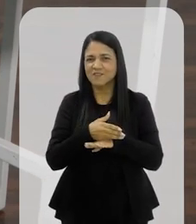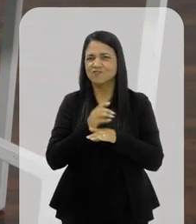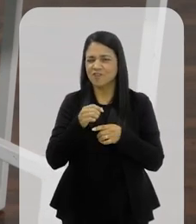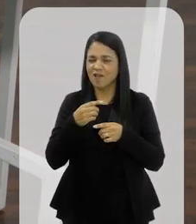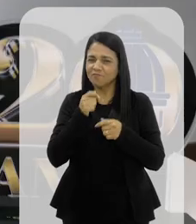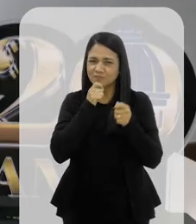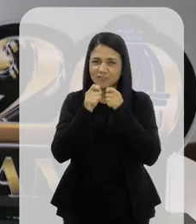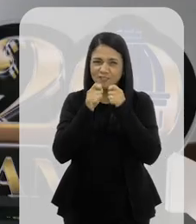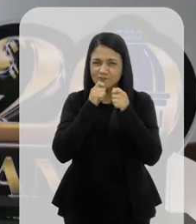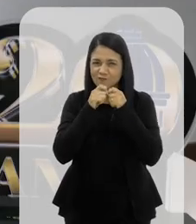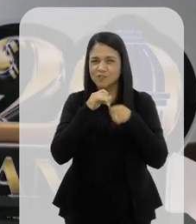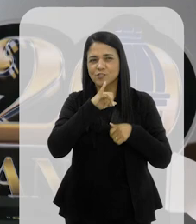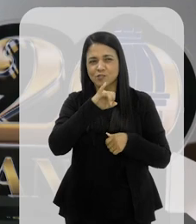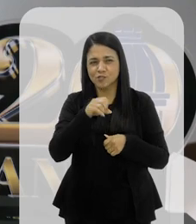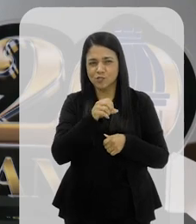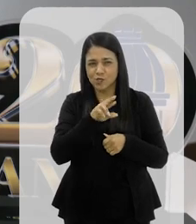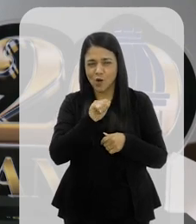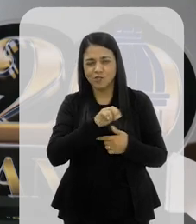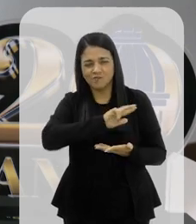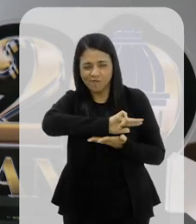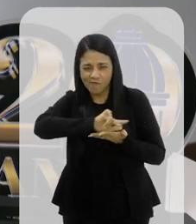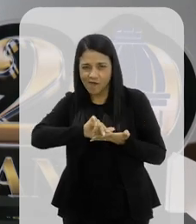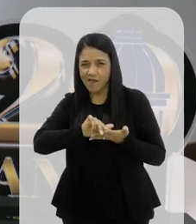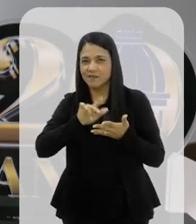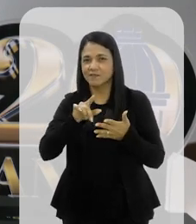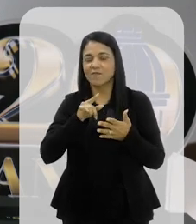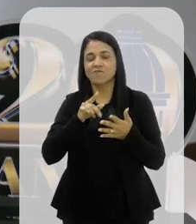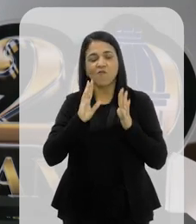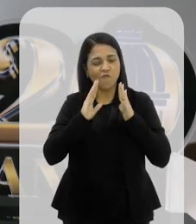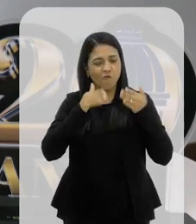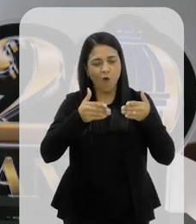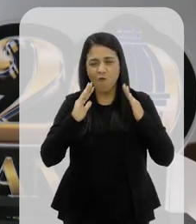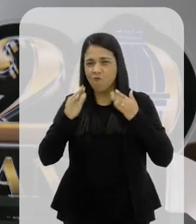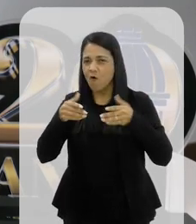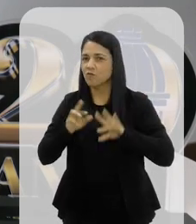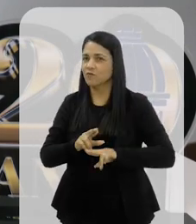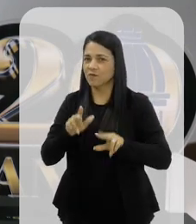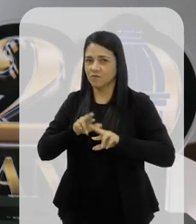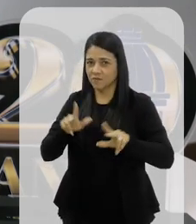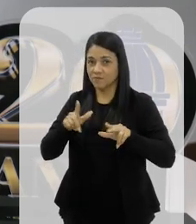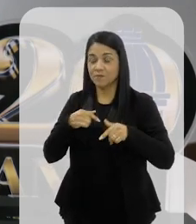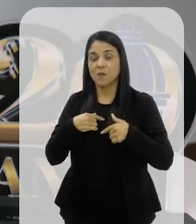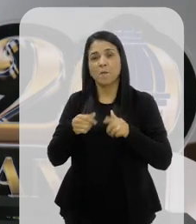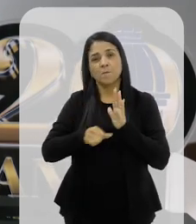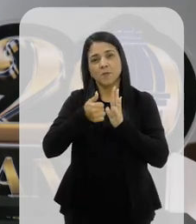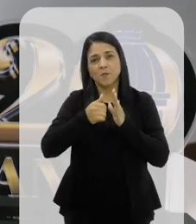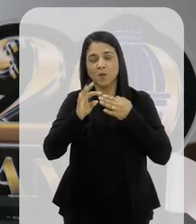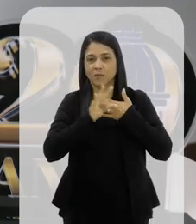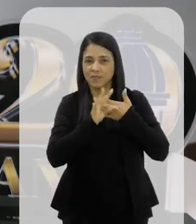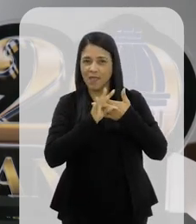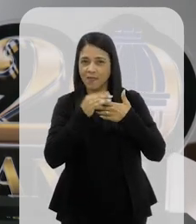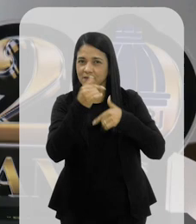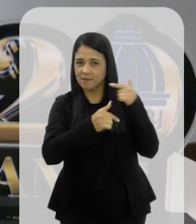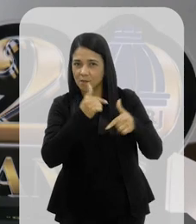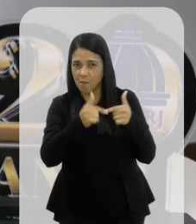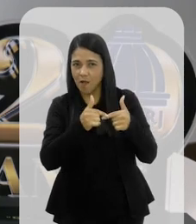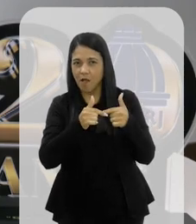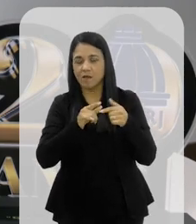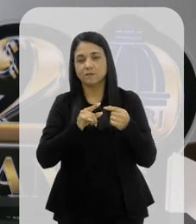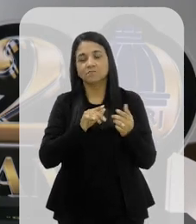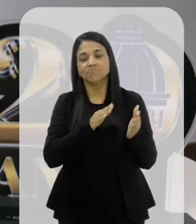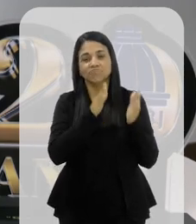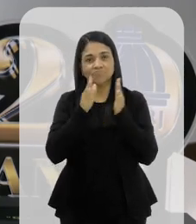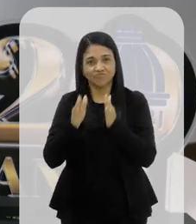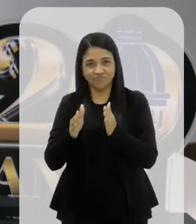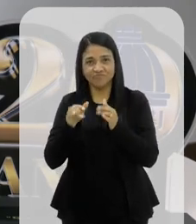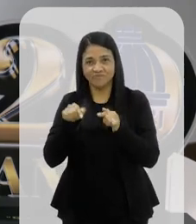muitas entrevistas com o Jorge mas sempre com enfoques diferenciados né primeiro Jorge falou fou das suas técnicas de trabalho depois o Jorge